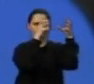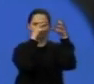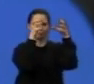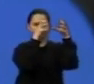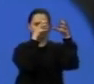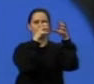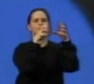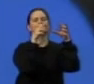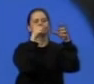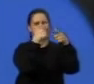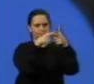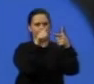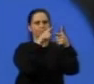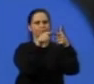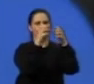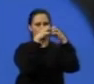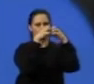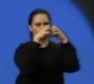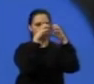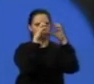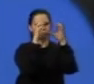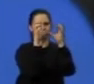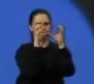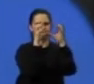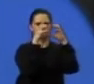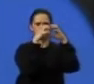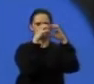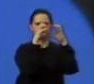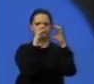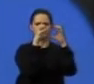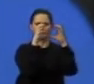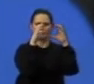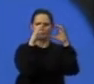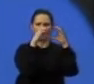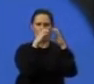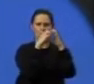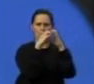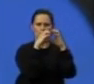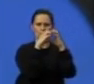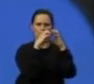suficiente para fazê-lo inchar e comprimir a ele próprio.